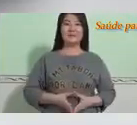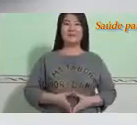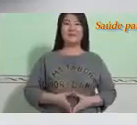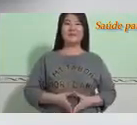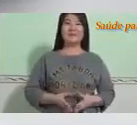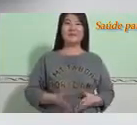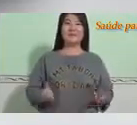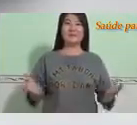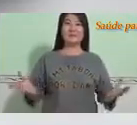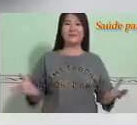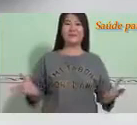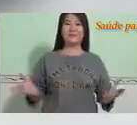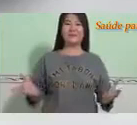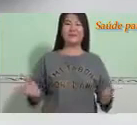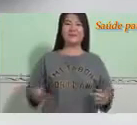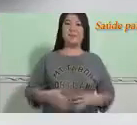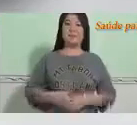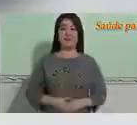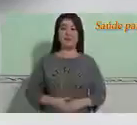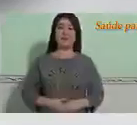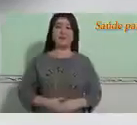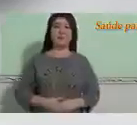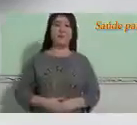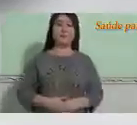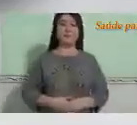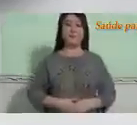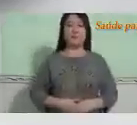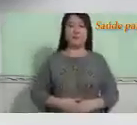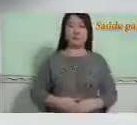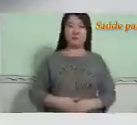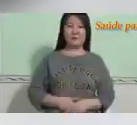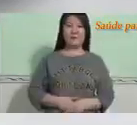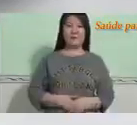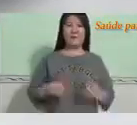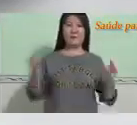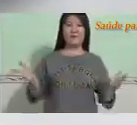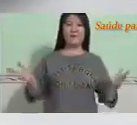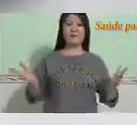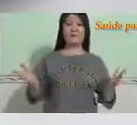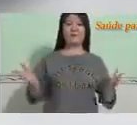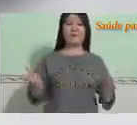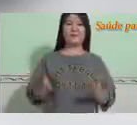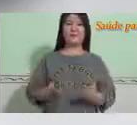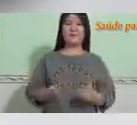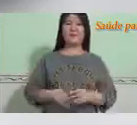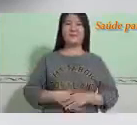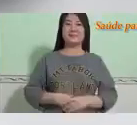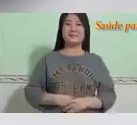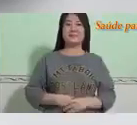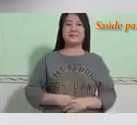Para analisar se a nanopartícula era tóxica aos peixes, os cientistas exploraram a biodistribuição